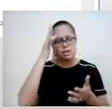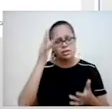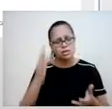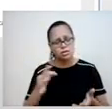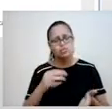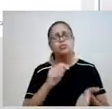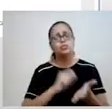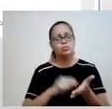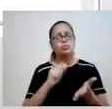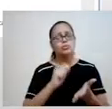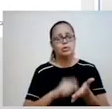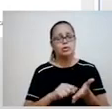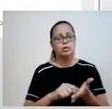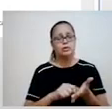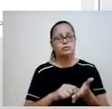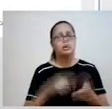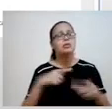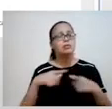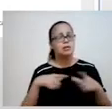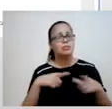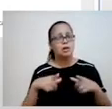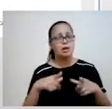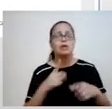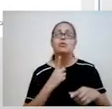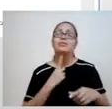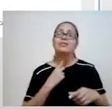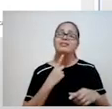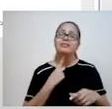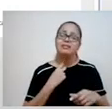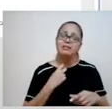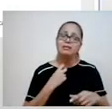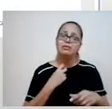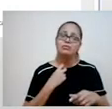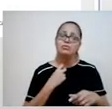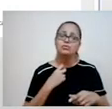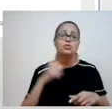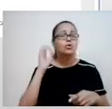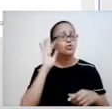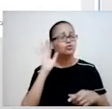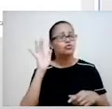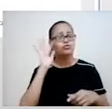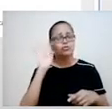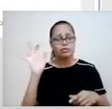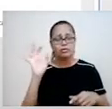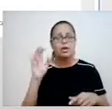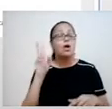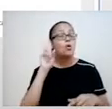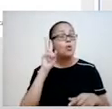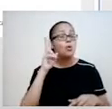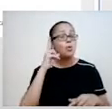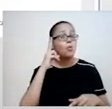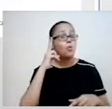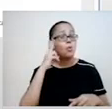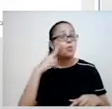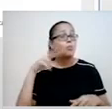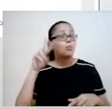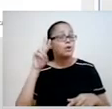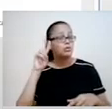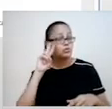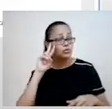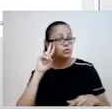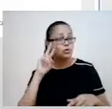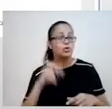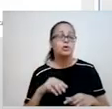C. Ela tinha um grande desejo de inventar, né, uma história, estava com I, mas é com H,